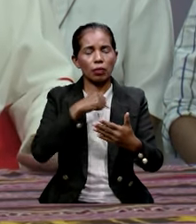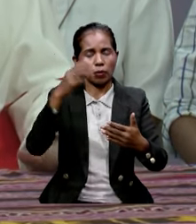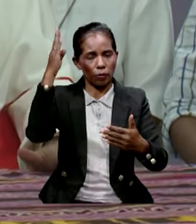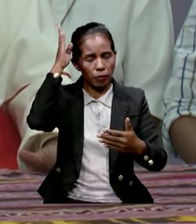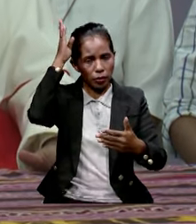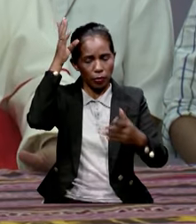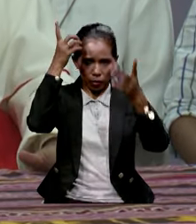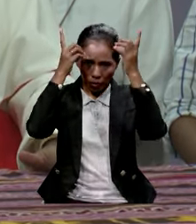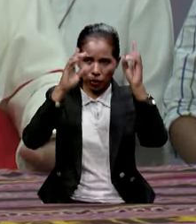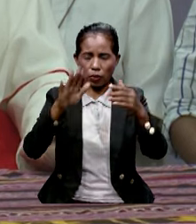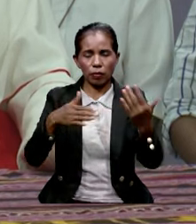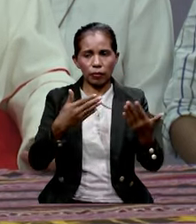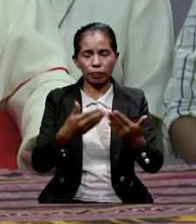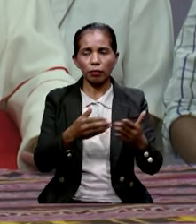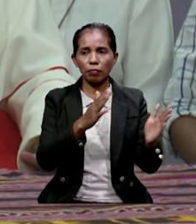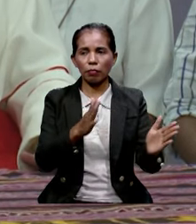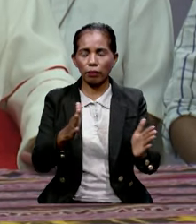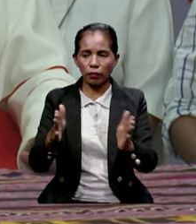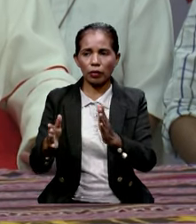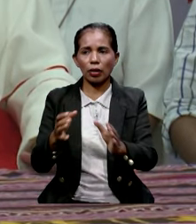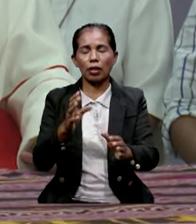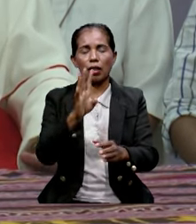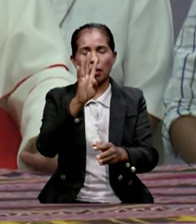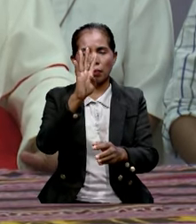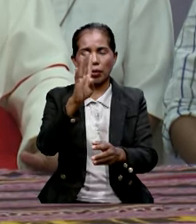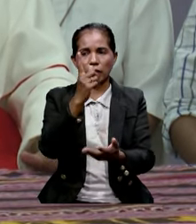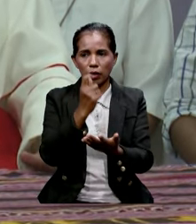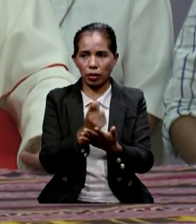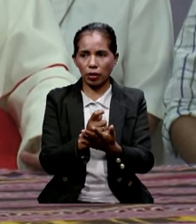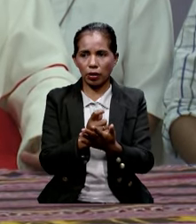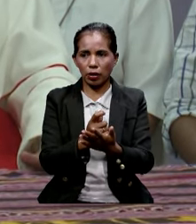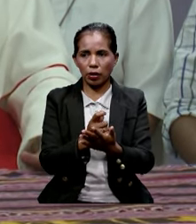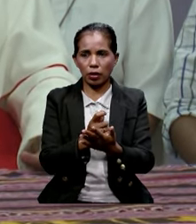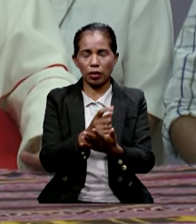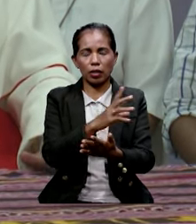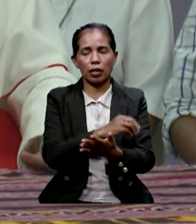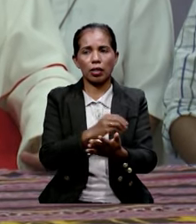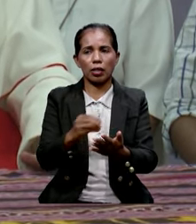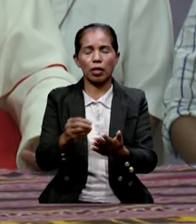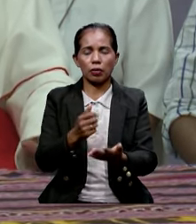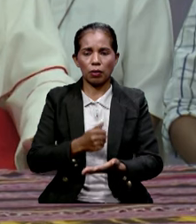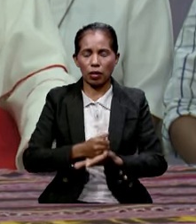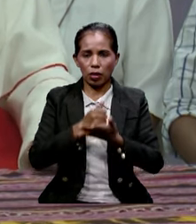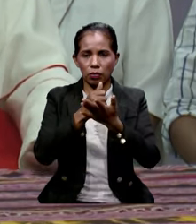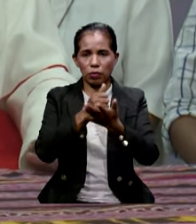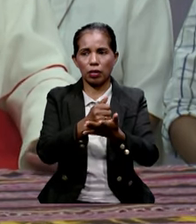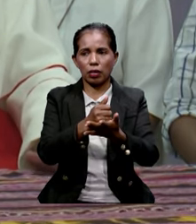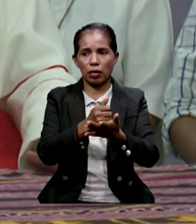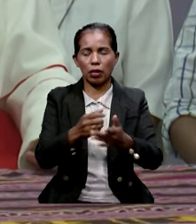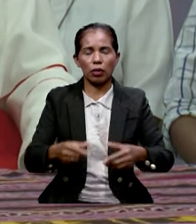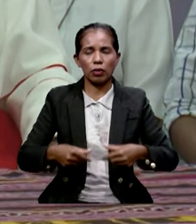de Aonacata, sei, prepara 4 mil ministros extraordinários, a tua ajuda,